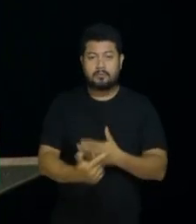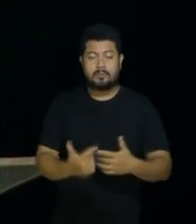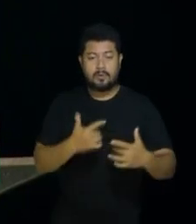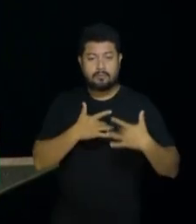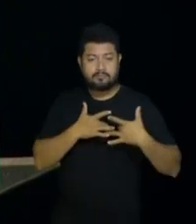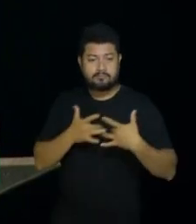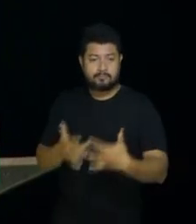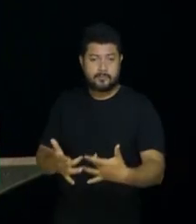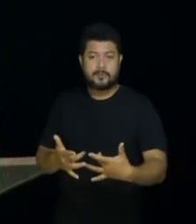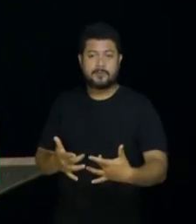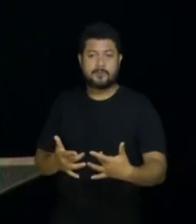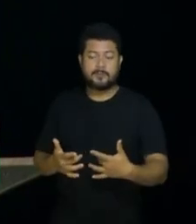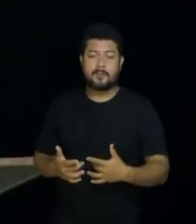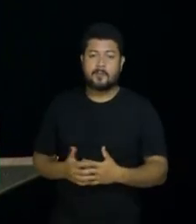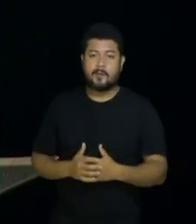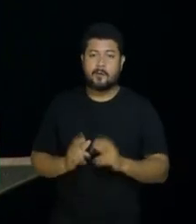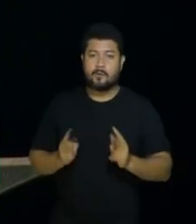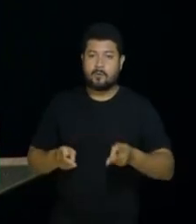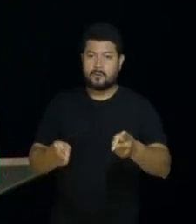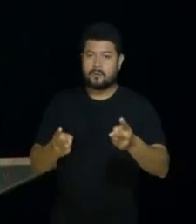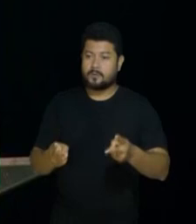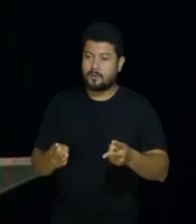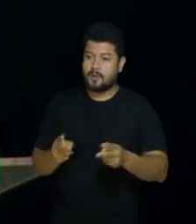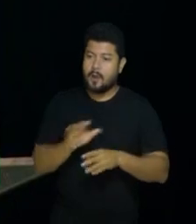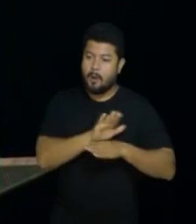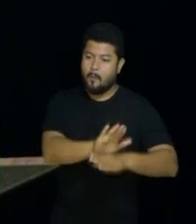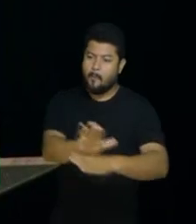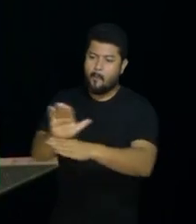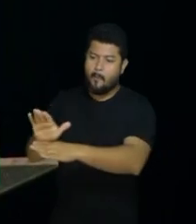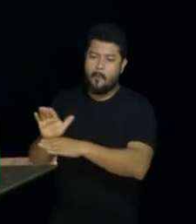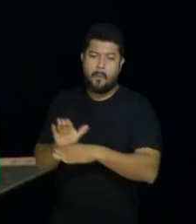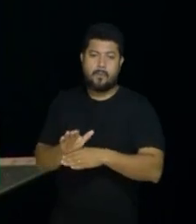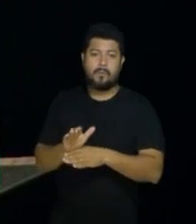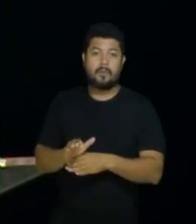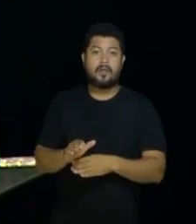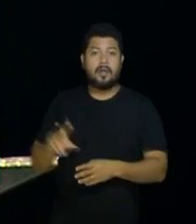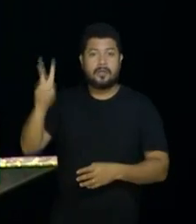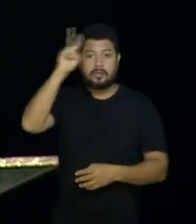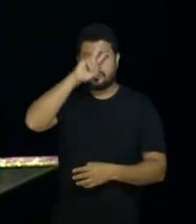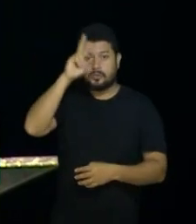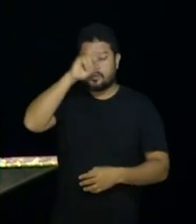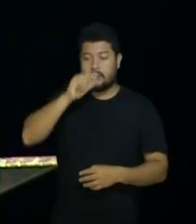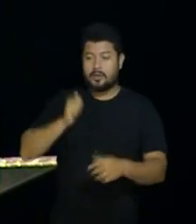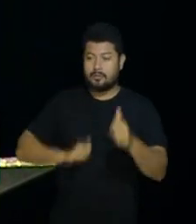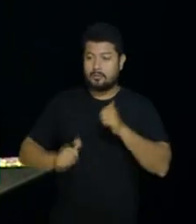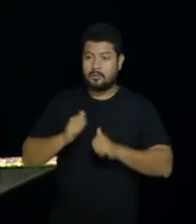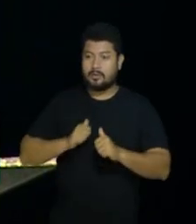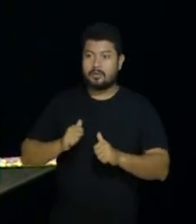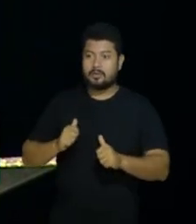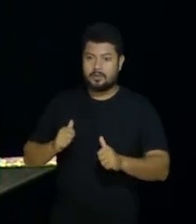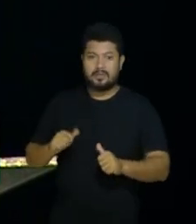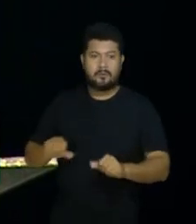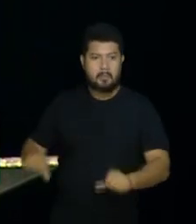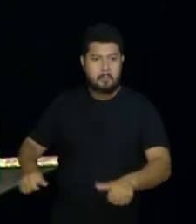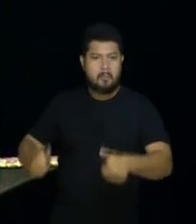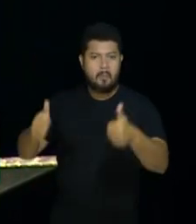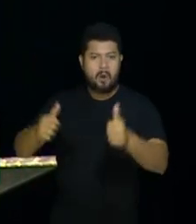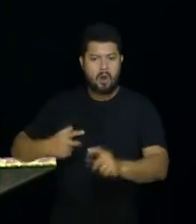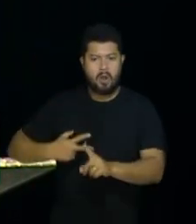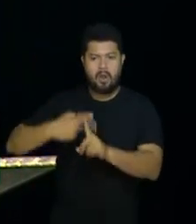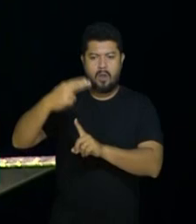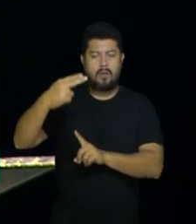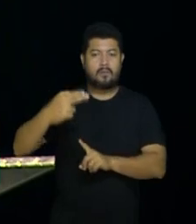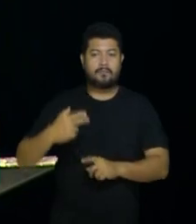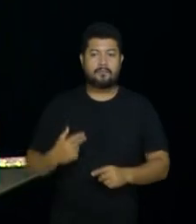a escrever a história da esperança e da superação em Santa Catarina. Por isso, nesse registro